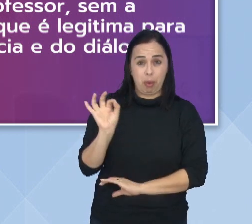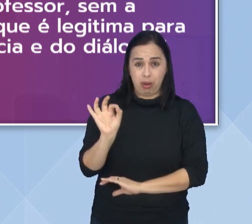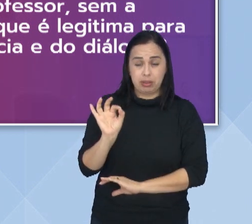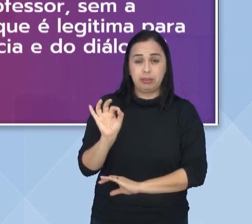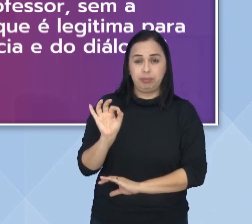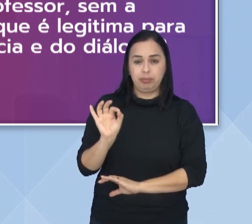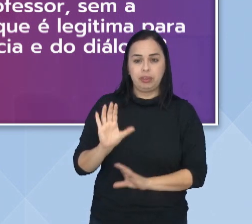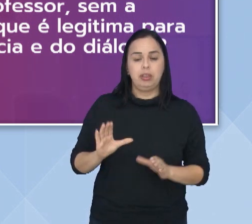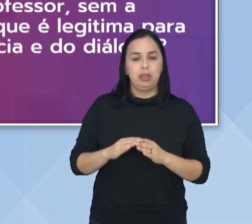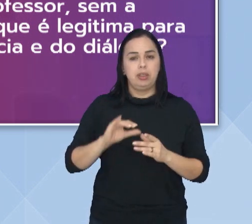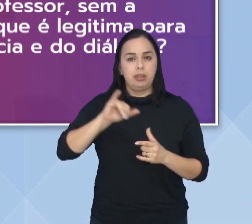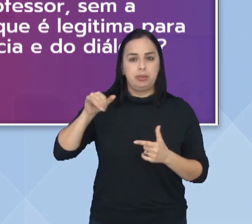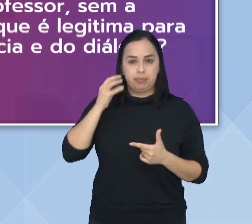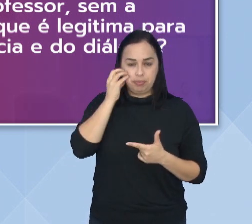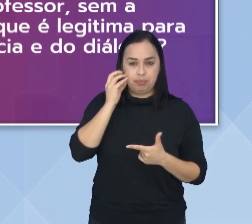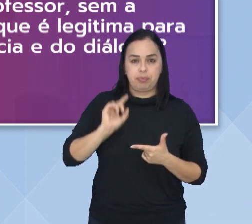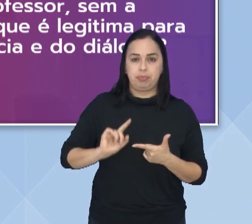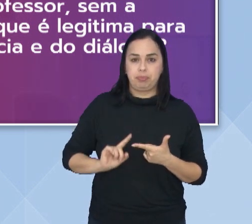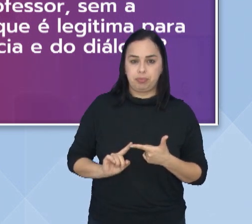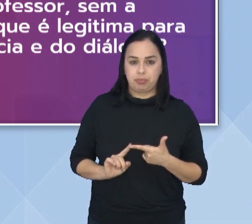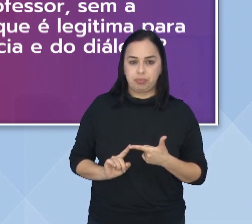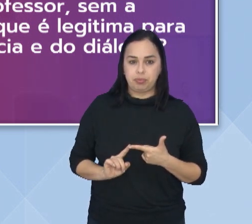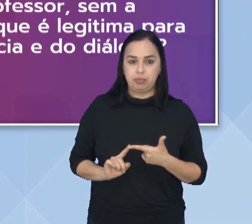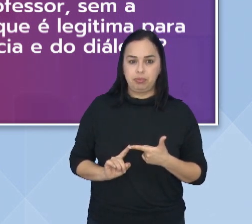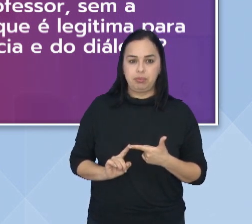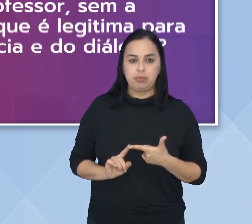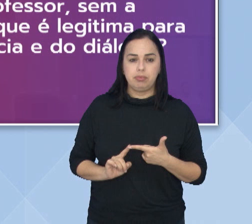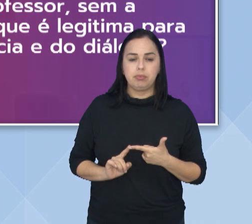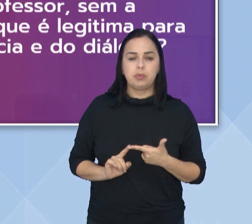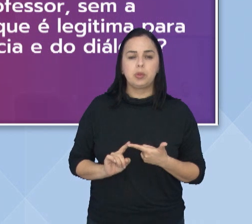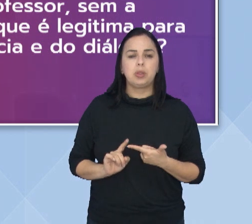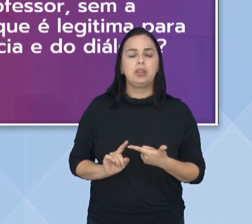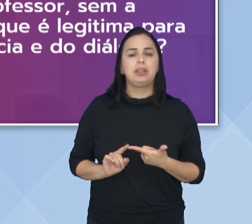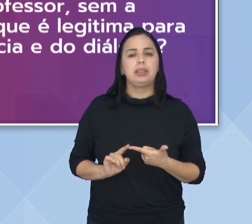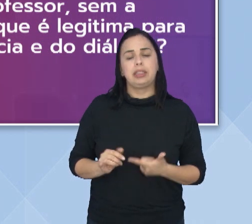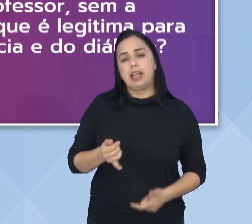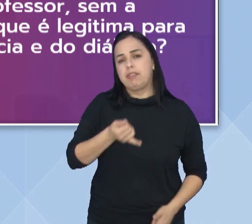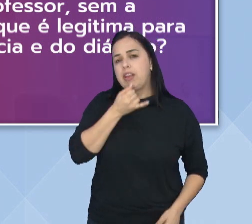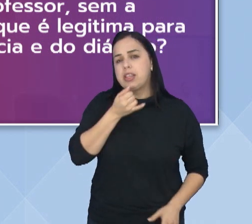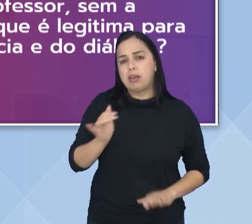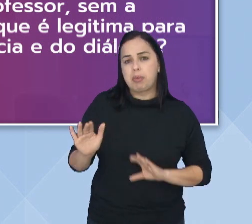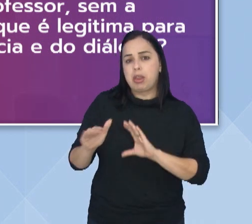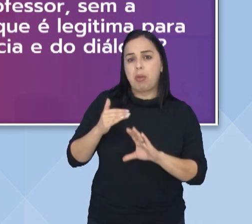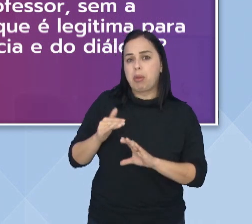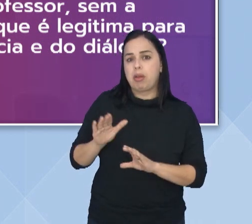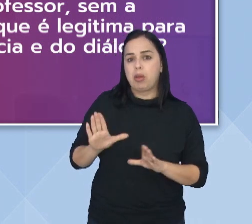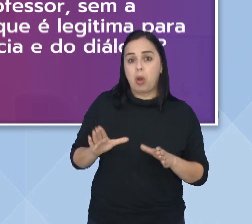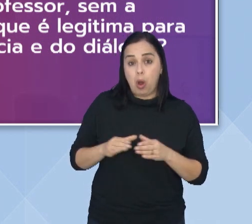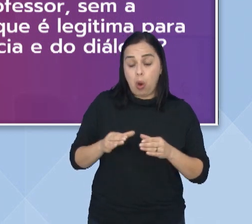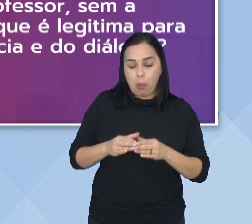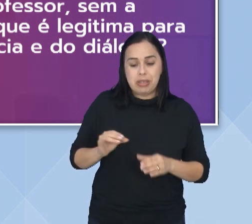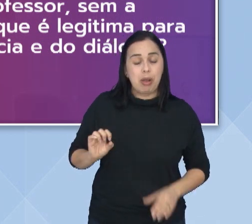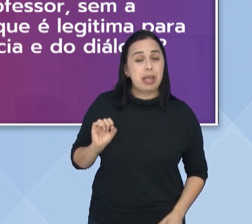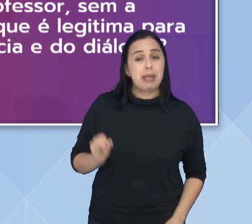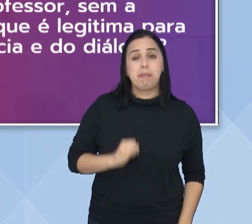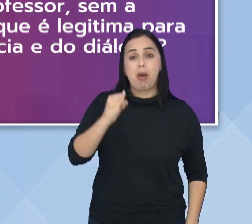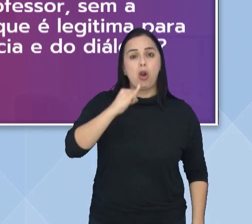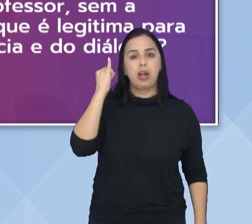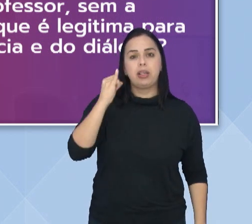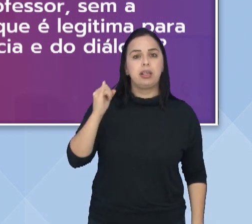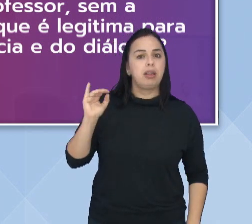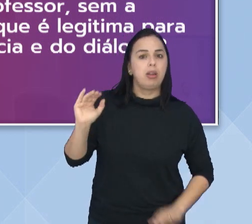faz parte a vereadora Juliana Fraga, e infelizmente a comissão mais importante